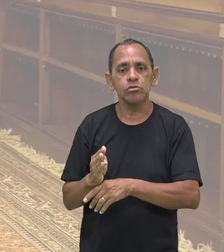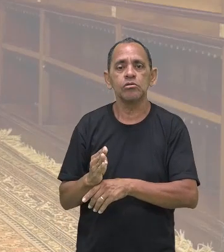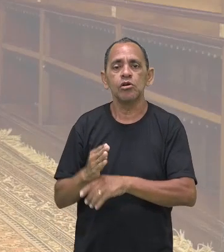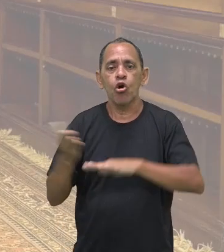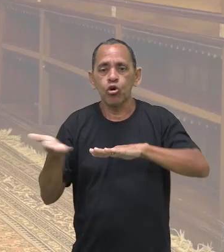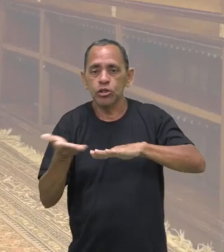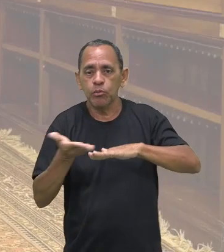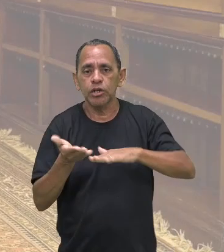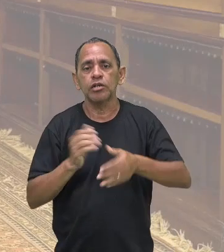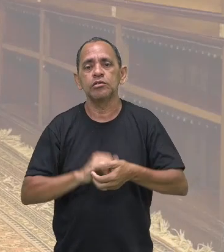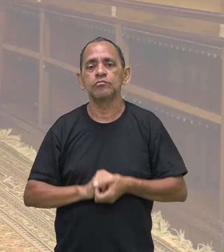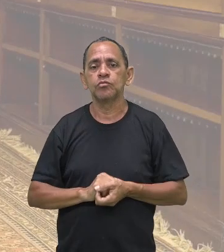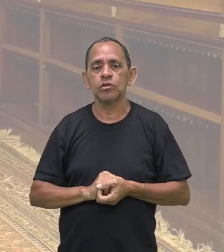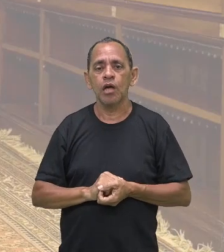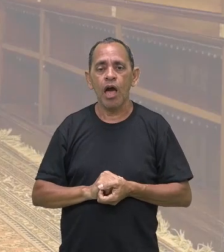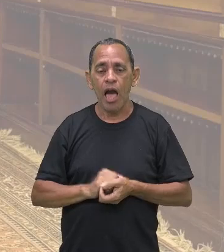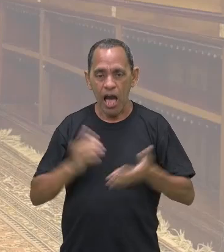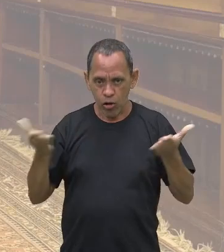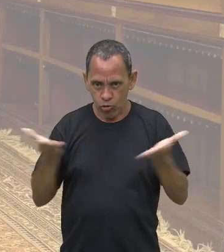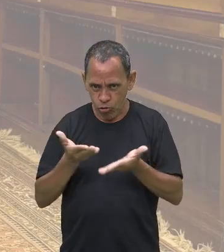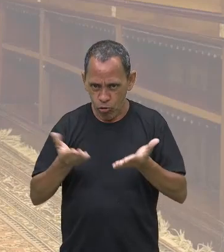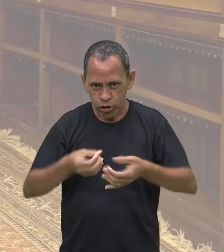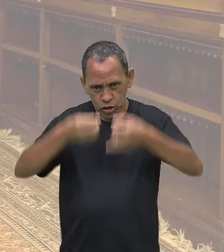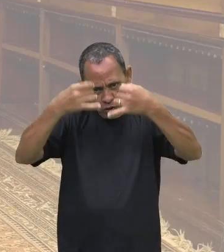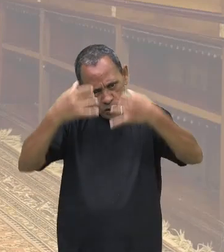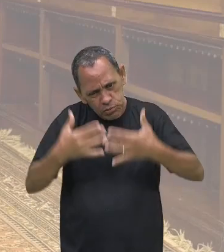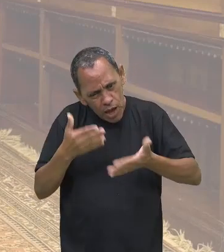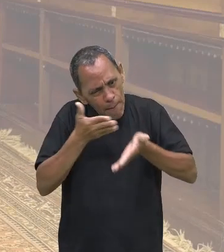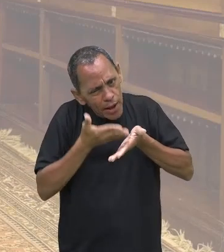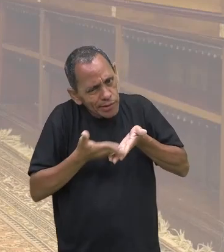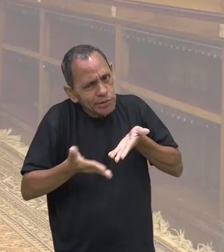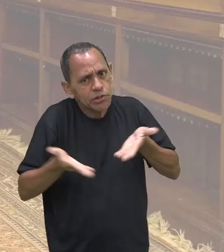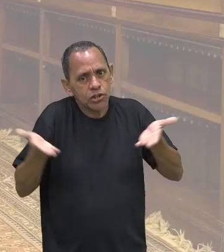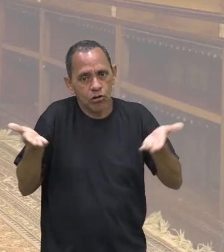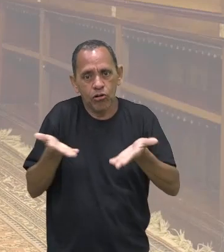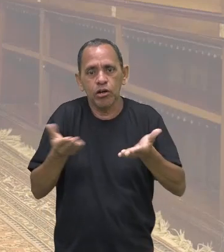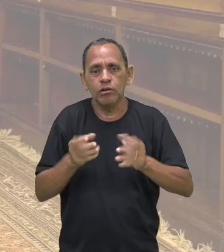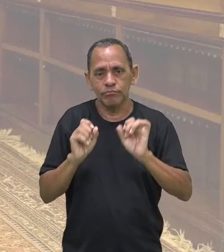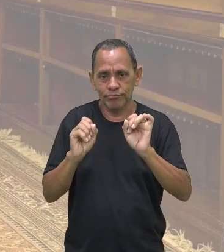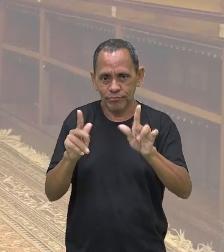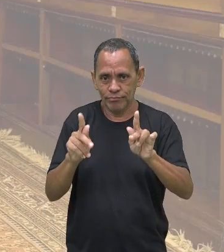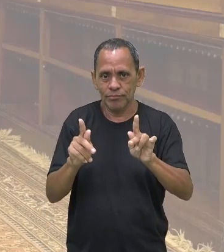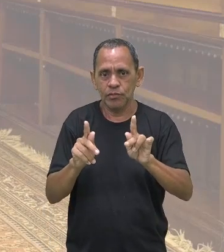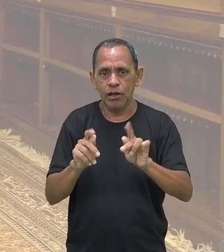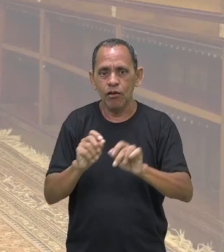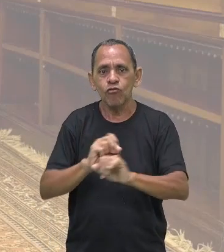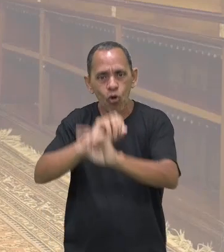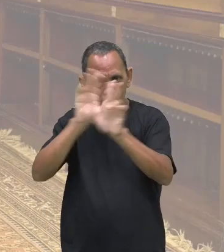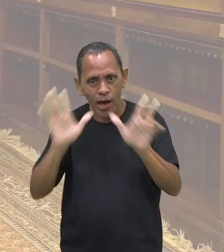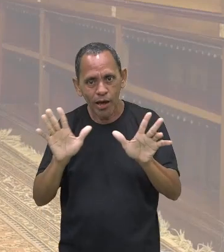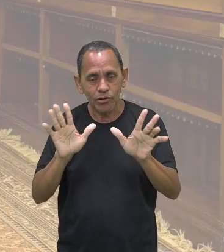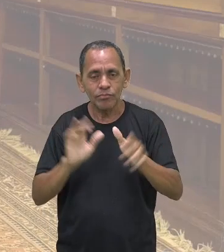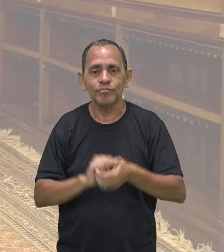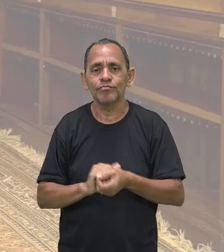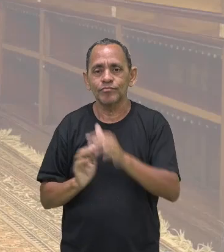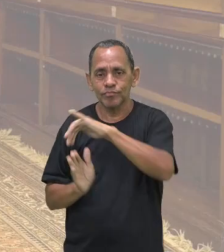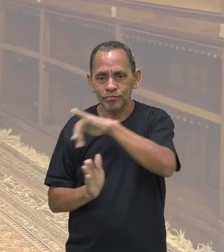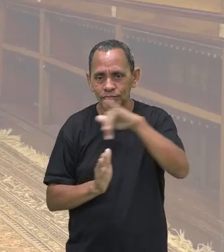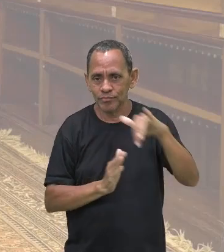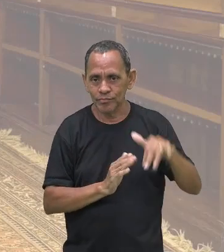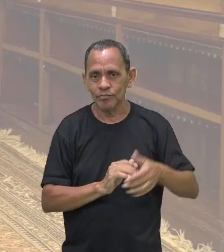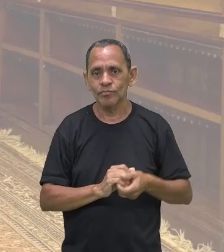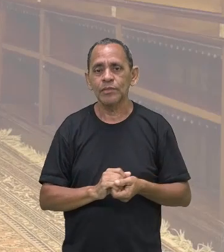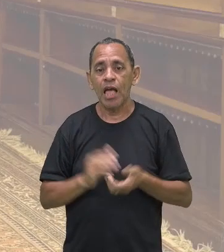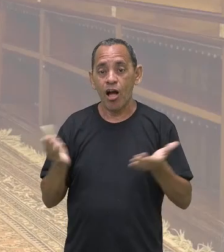que nós vamos nos deter a partir de agora. Ok? Tá bem claro? Então, vamos voltar esse livro para a